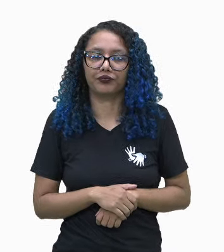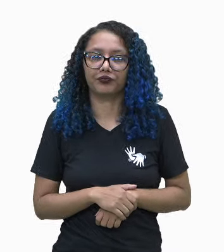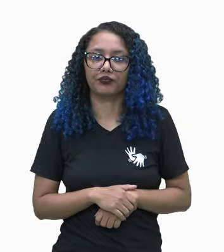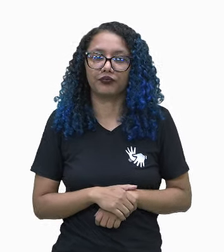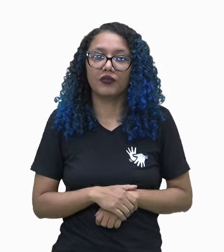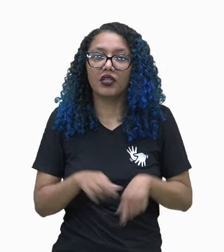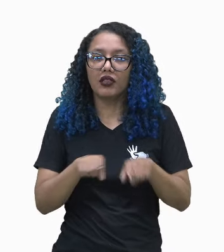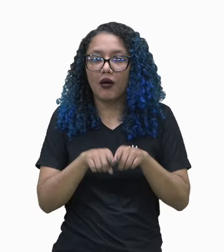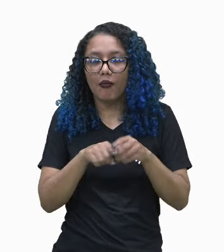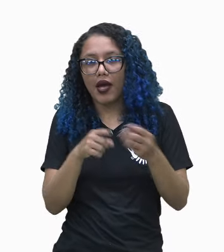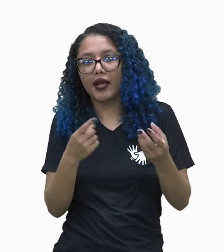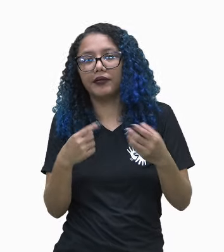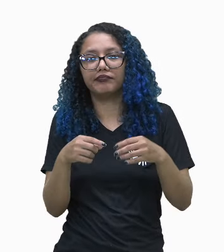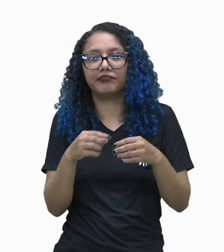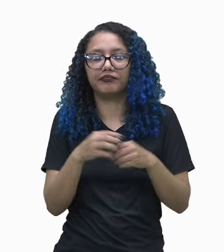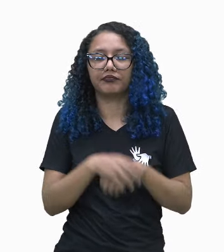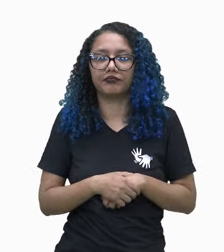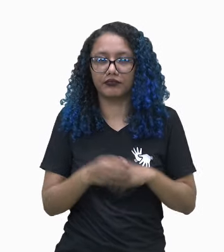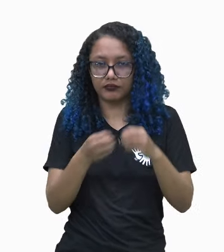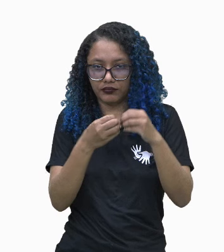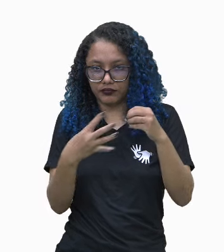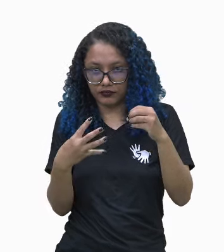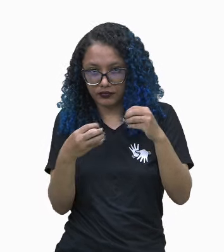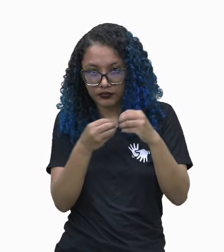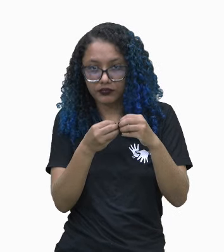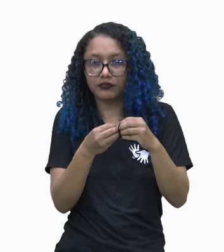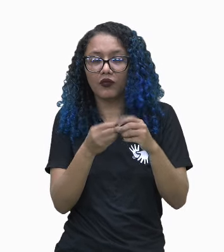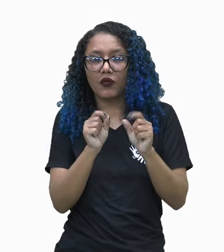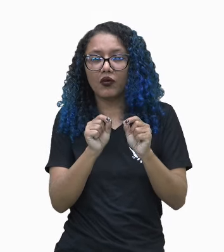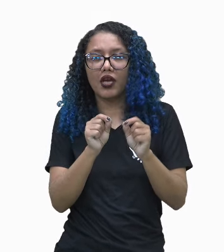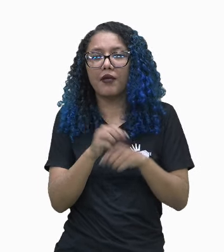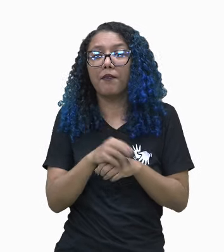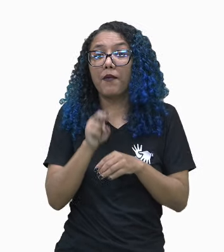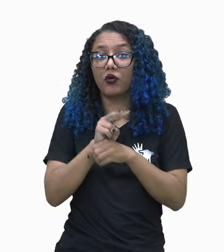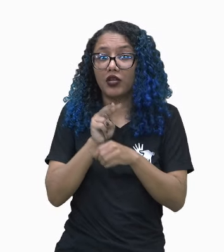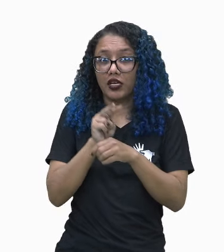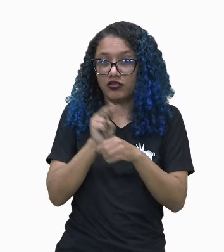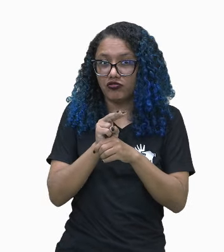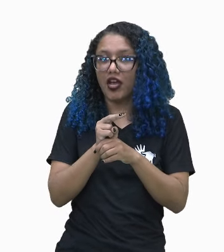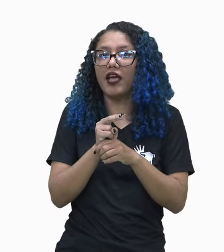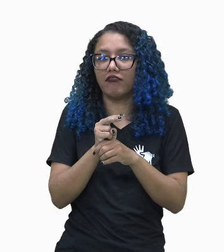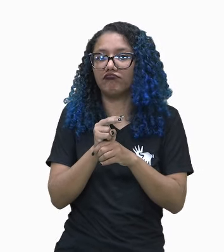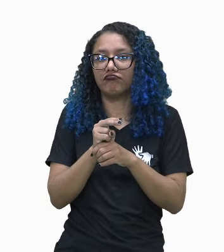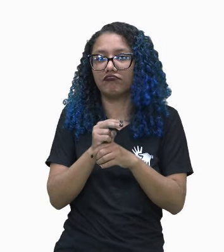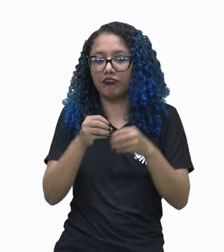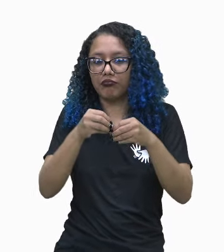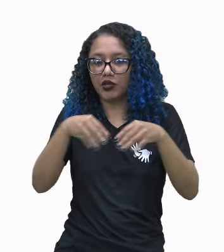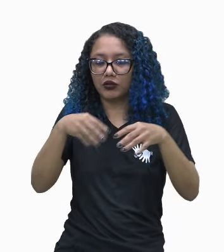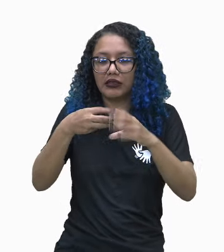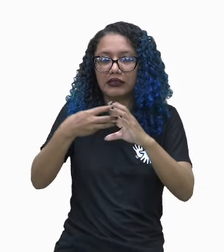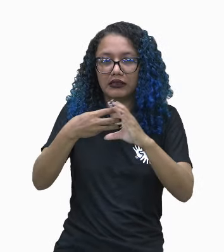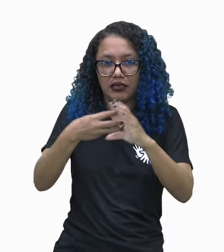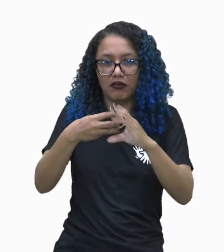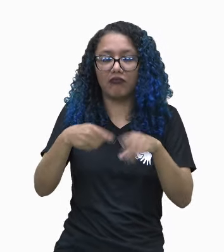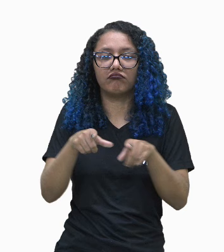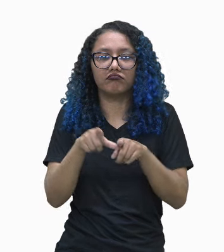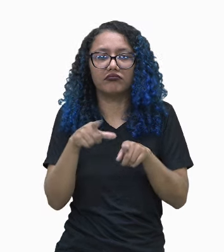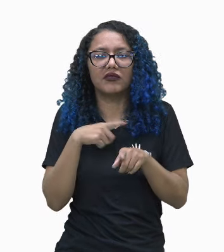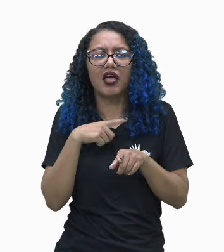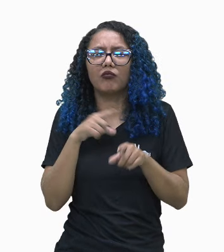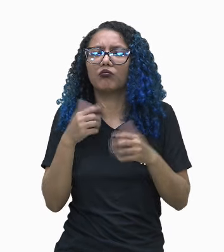antioxidante, né, das vitaminas na proteção contra danos celulares. Então, nós temos aí a vitamina C e a vitamina E,